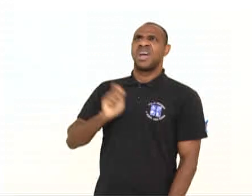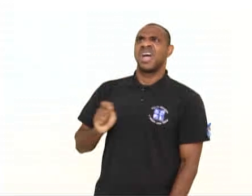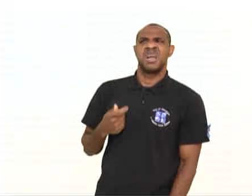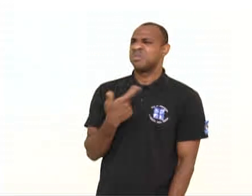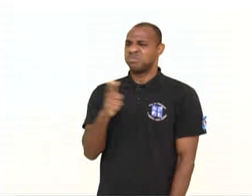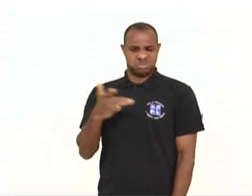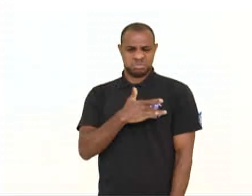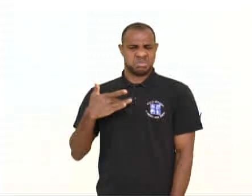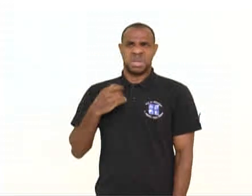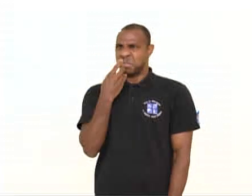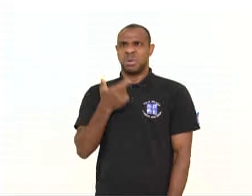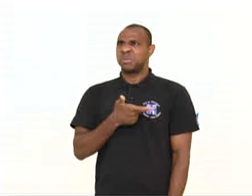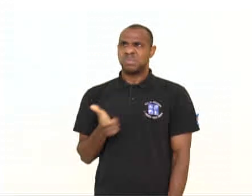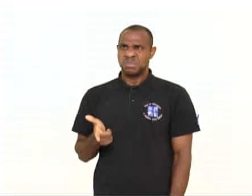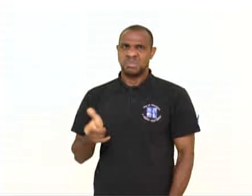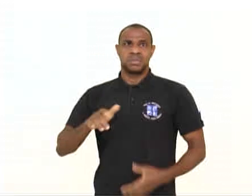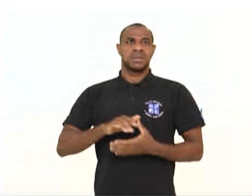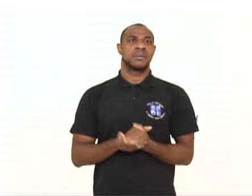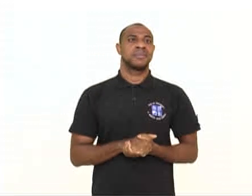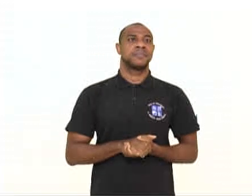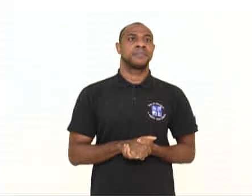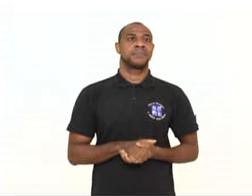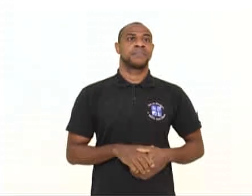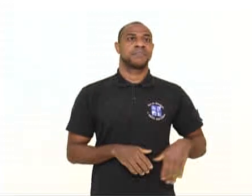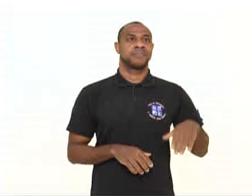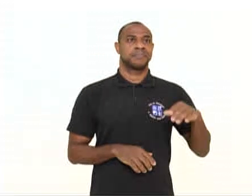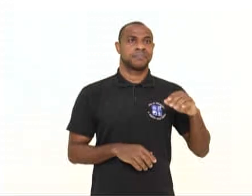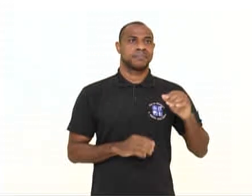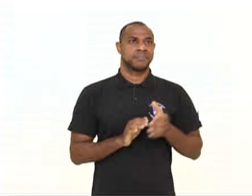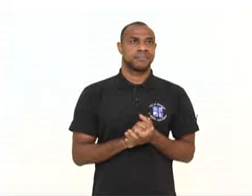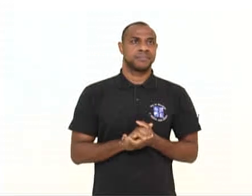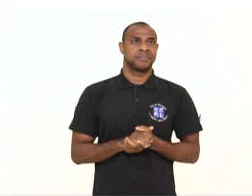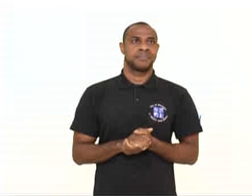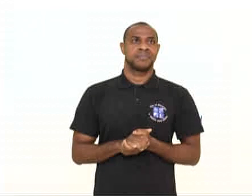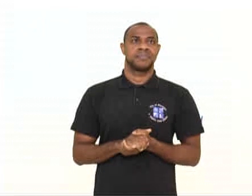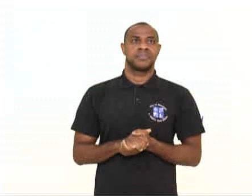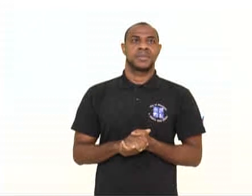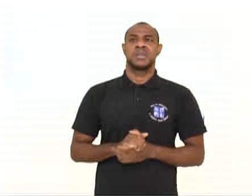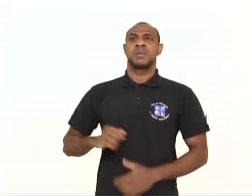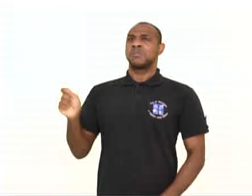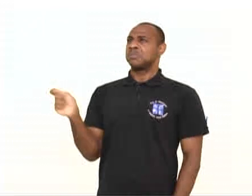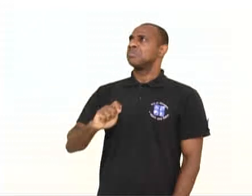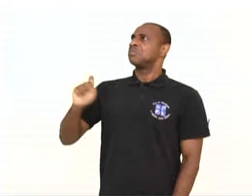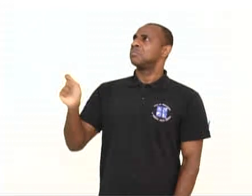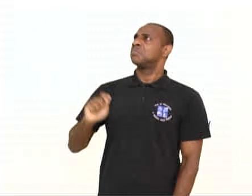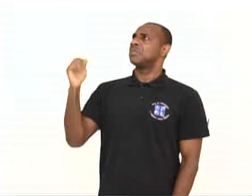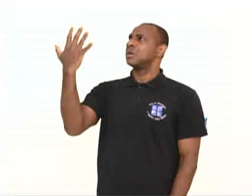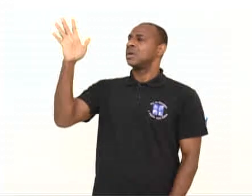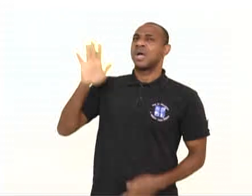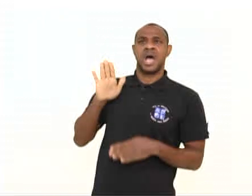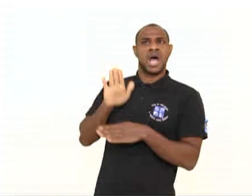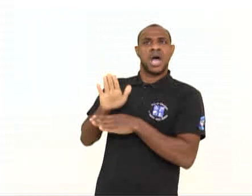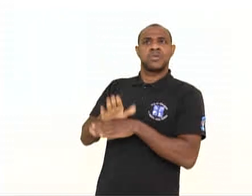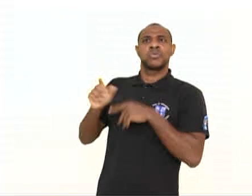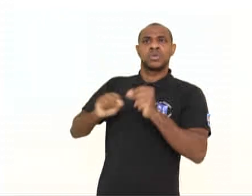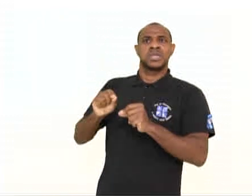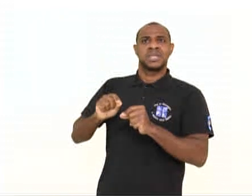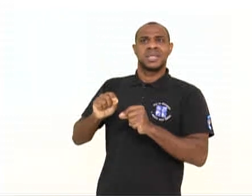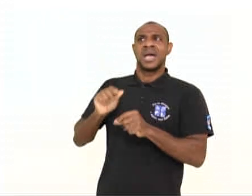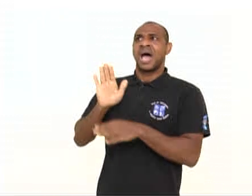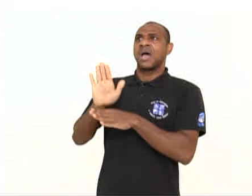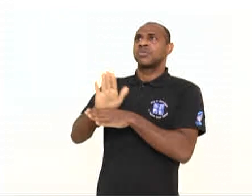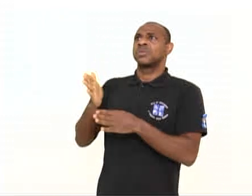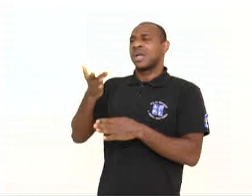para a sua saúde. E flying kites help people to be happy. Empinar pipa ajuda as pessoas a ficarem mais